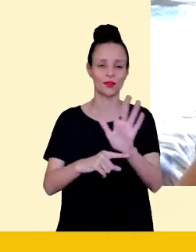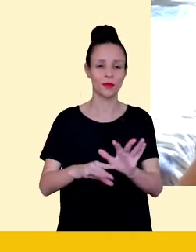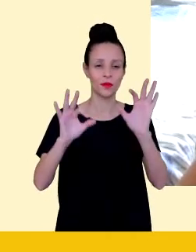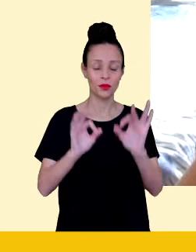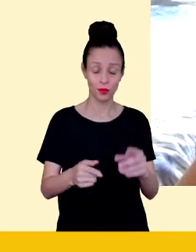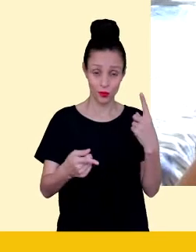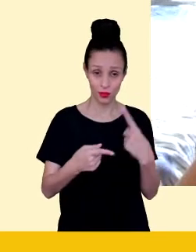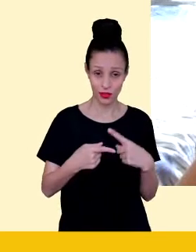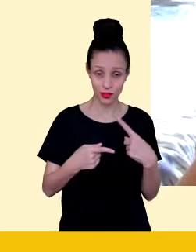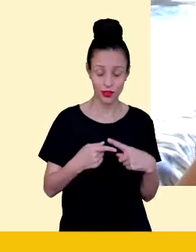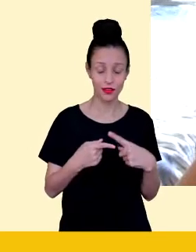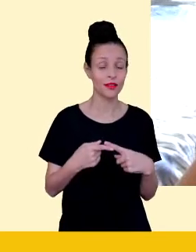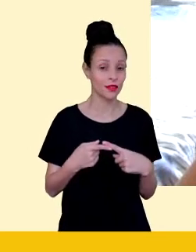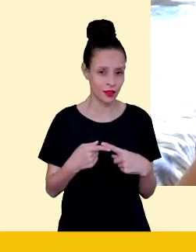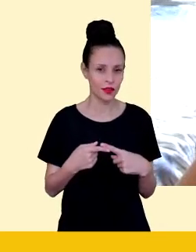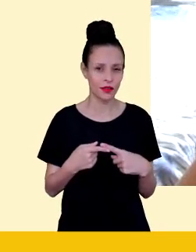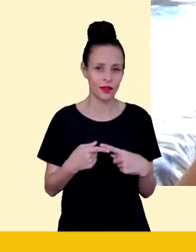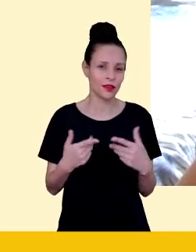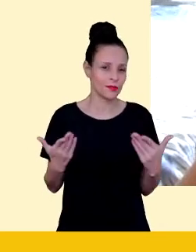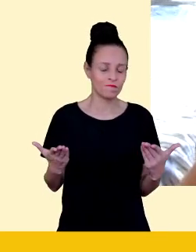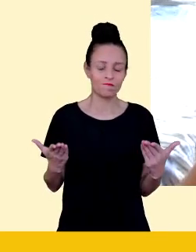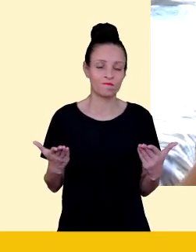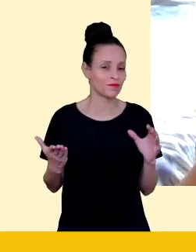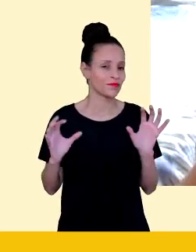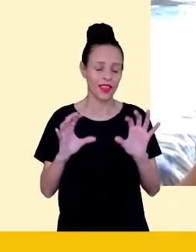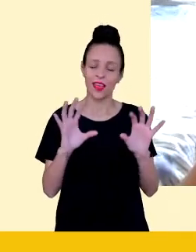mesmo, porque